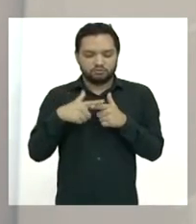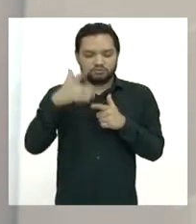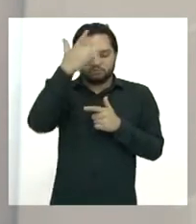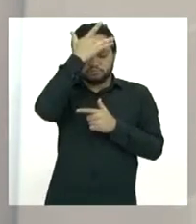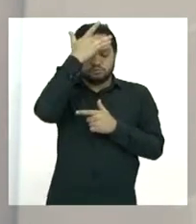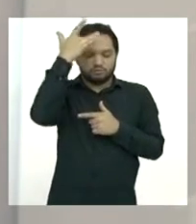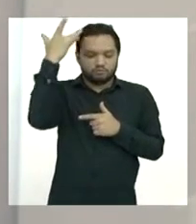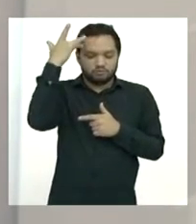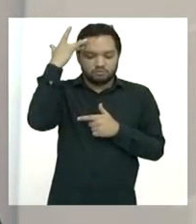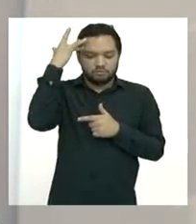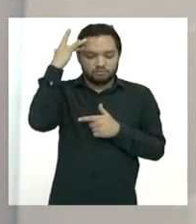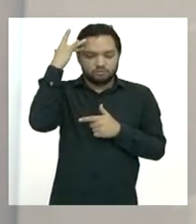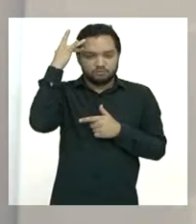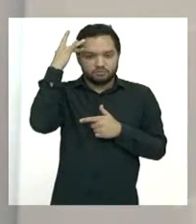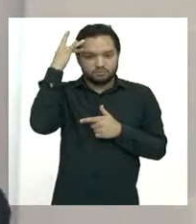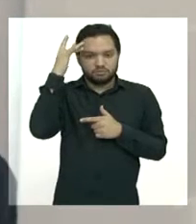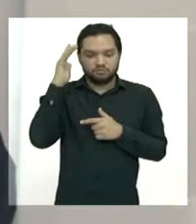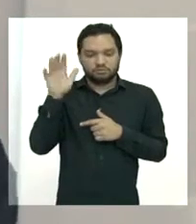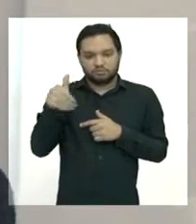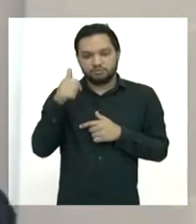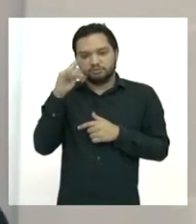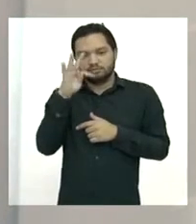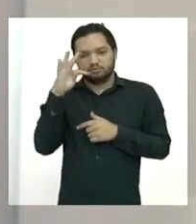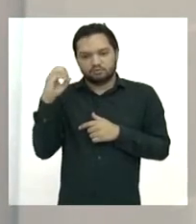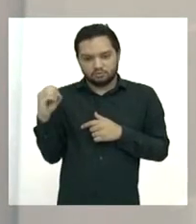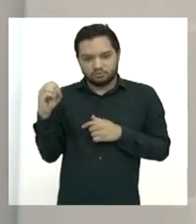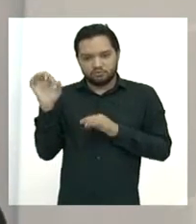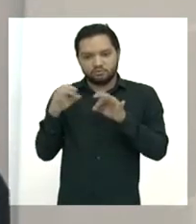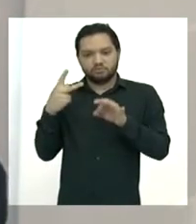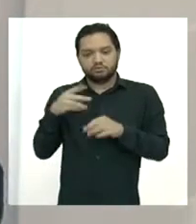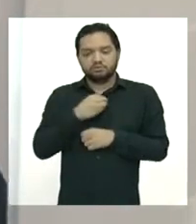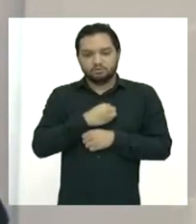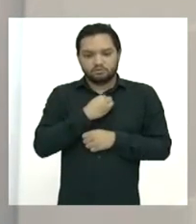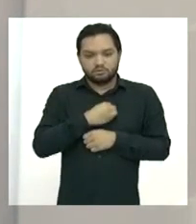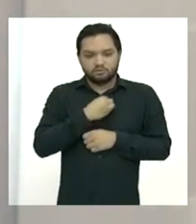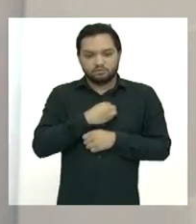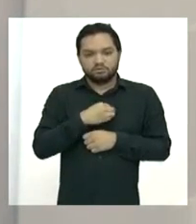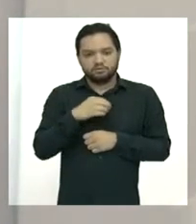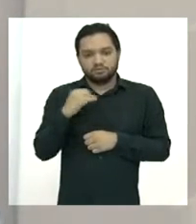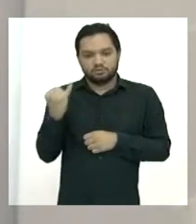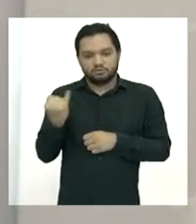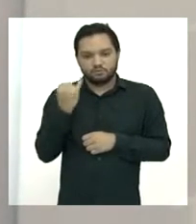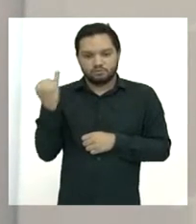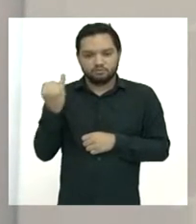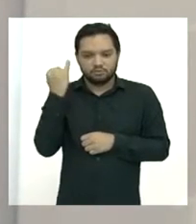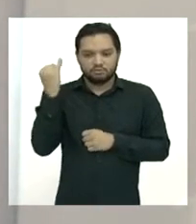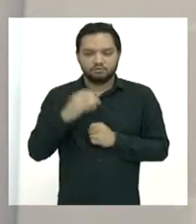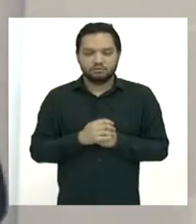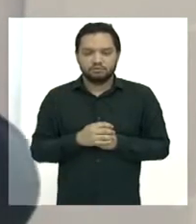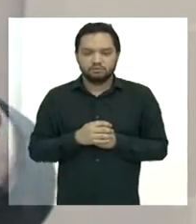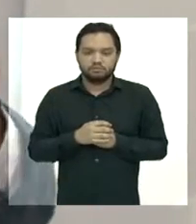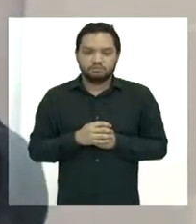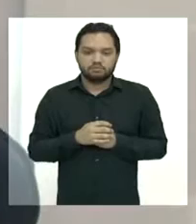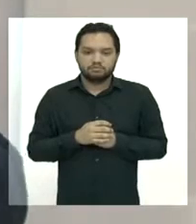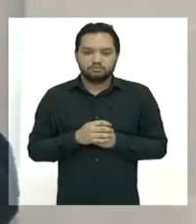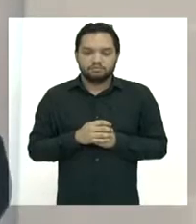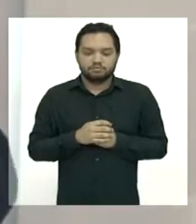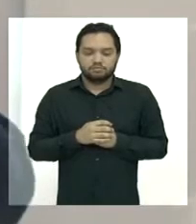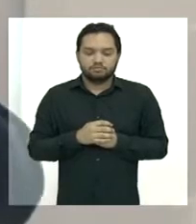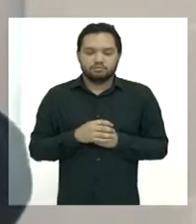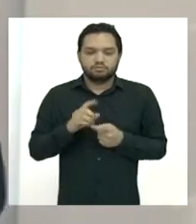mental. Chama um terapeuta ocupacional para organizar o teu cotidiano. Você vai ver como é importante. Os males, de uma forma geral,